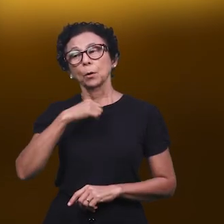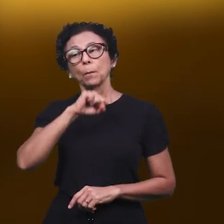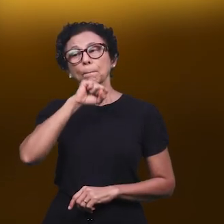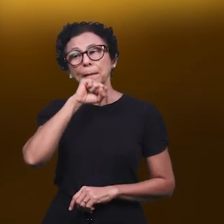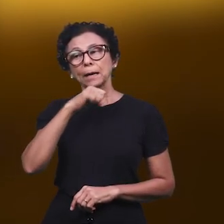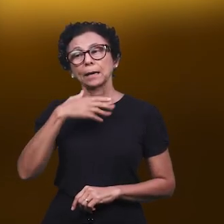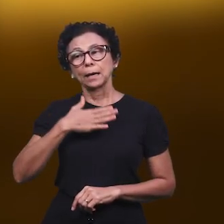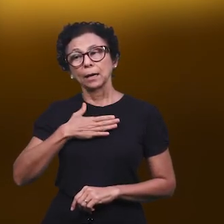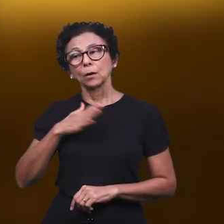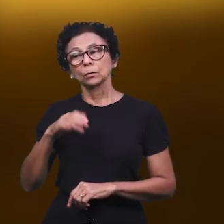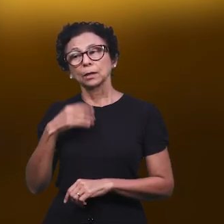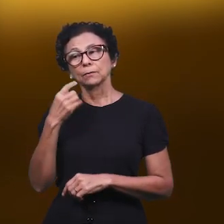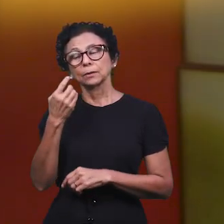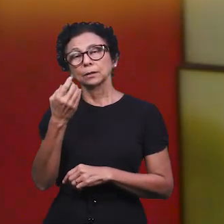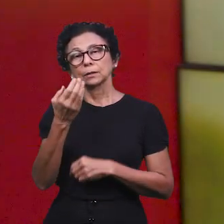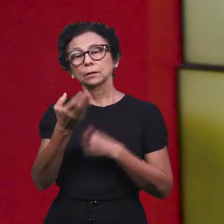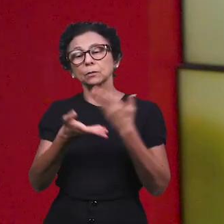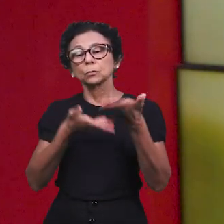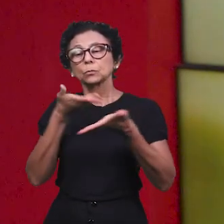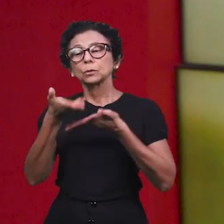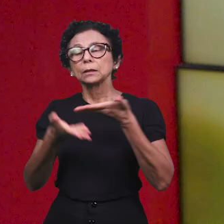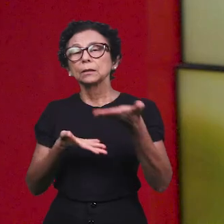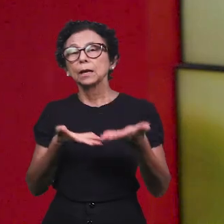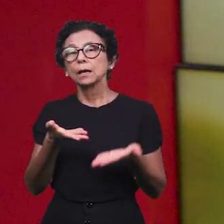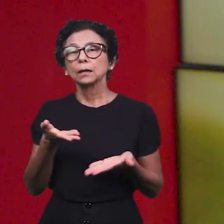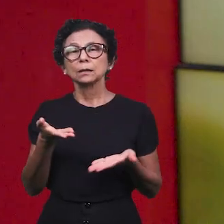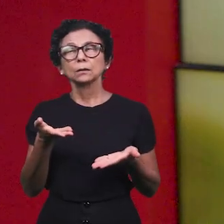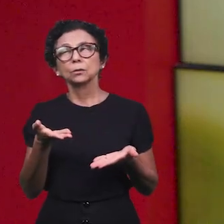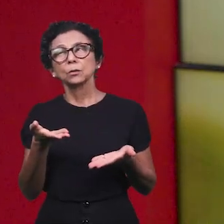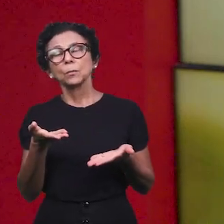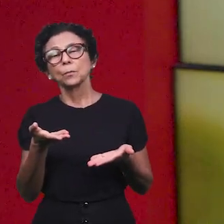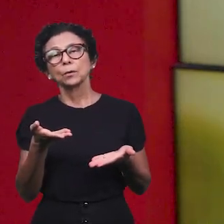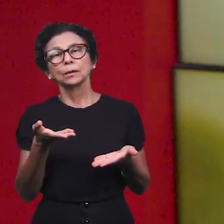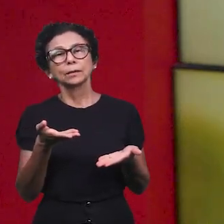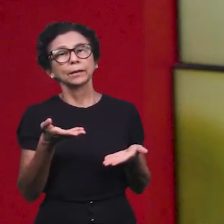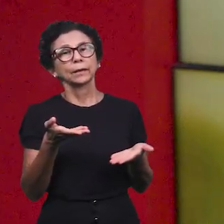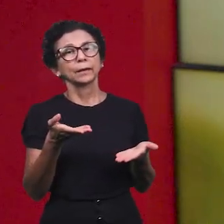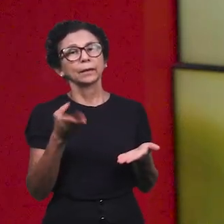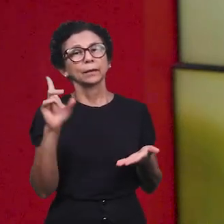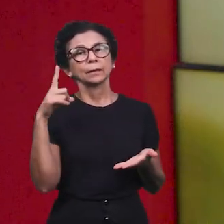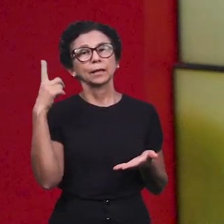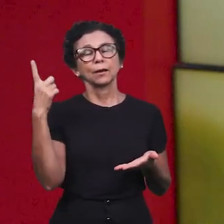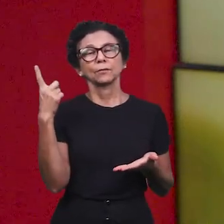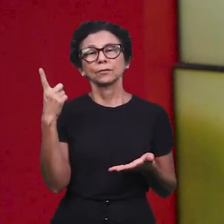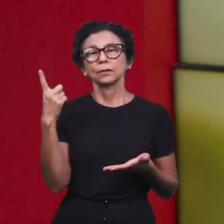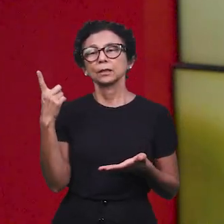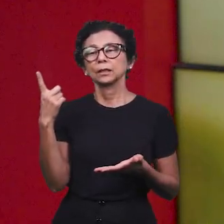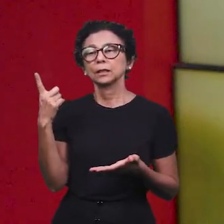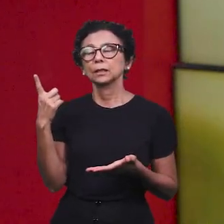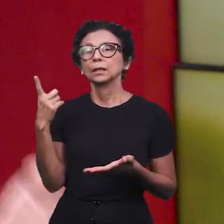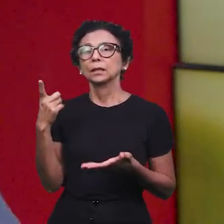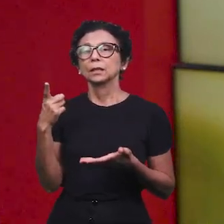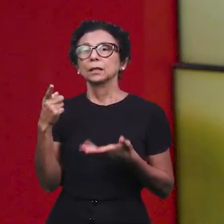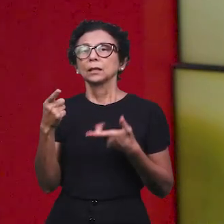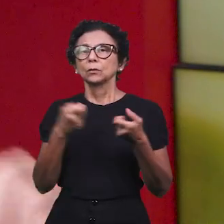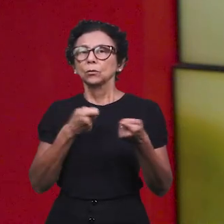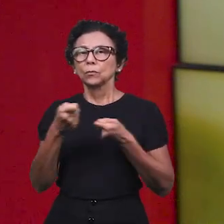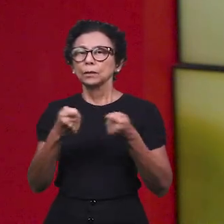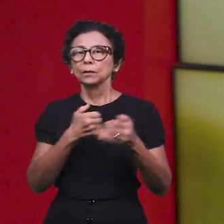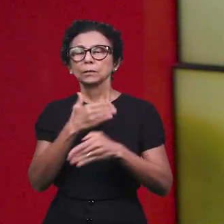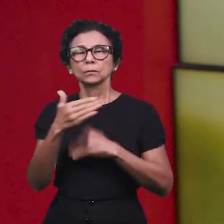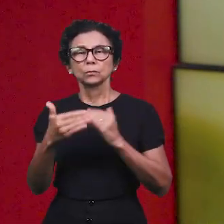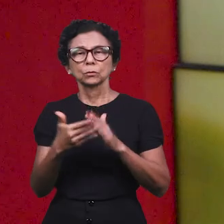ele tinha um exemplo dentro de casa e de governo e de cuidar daquilo que era do